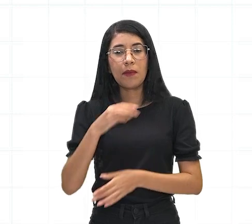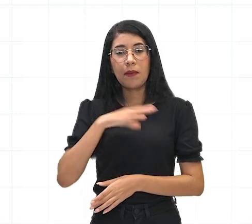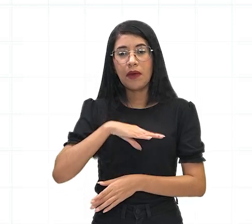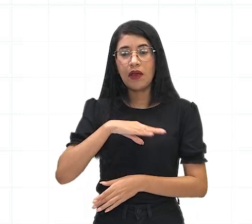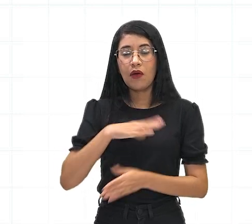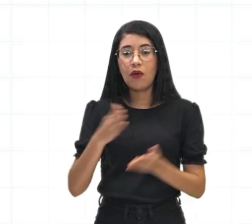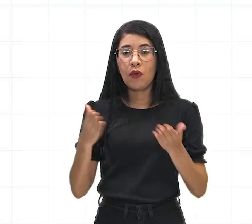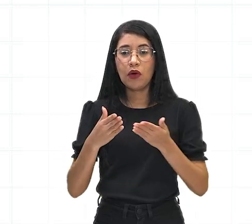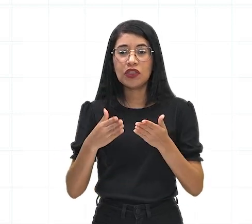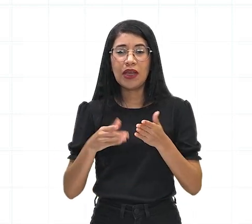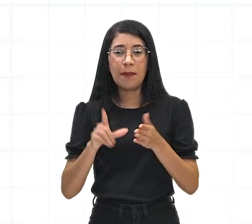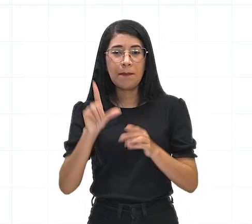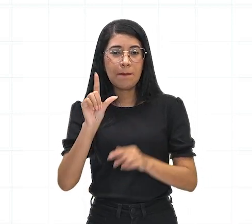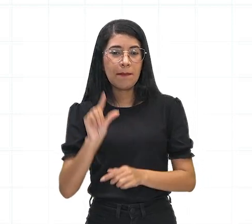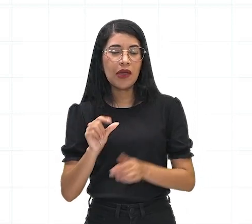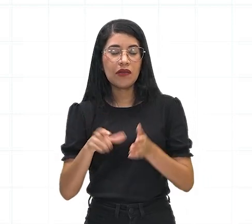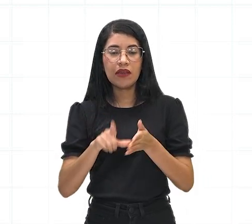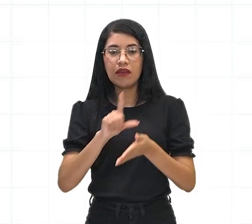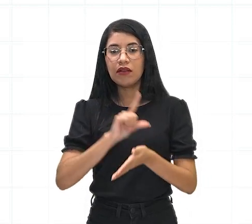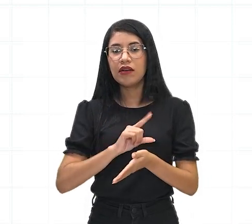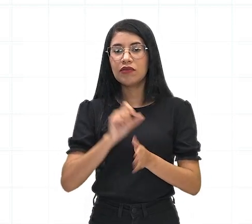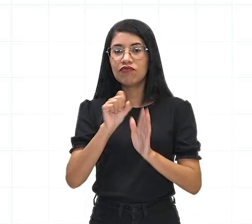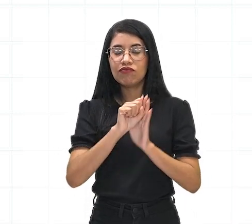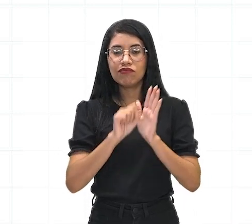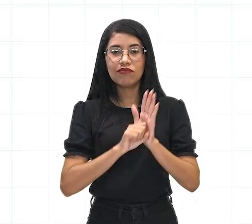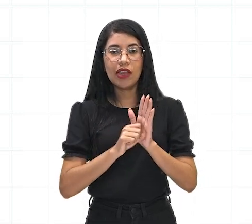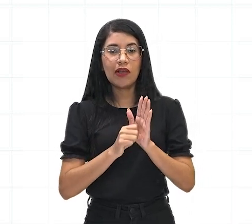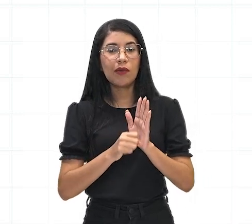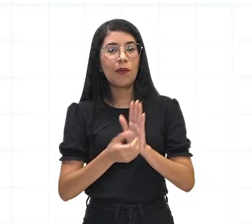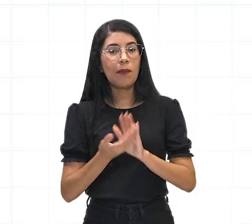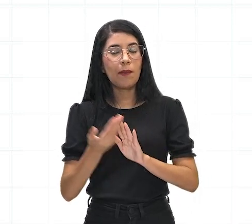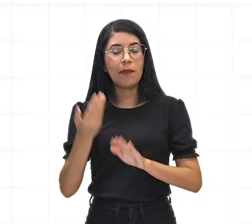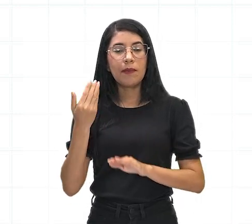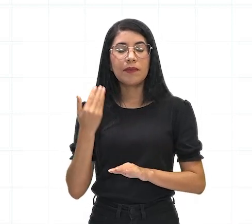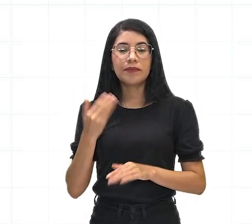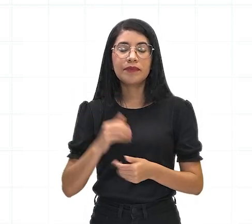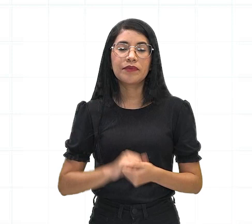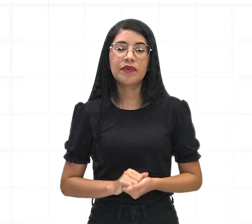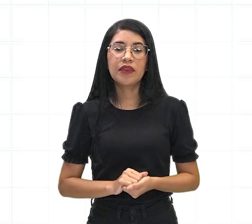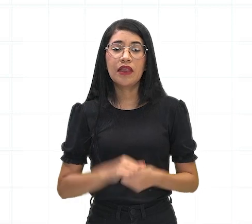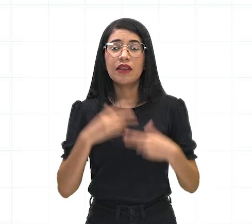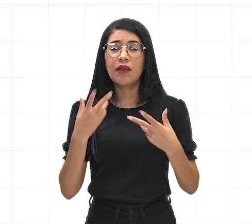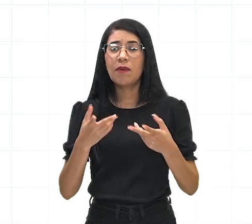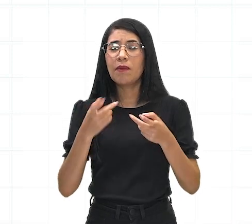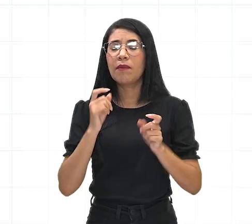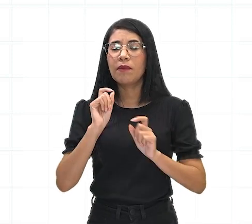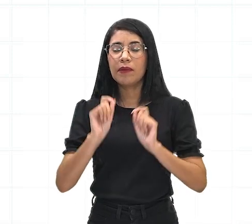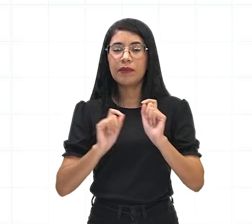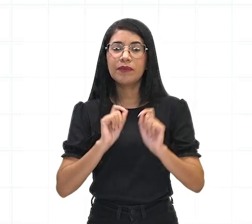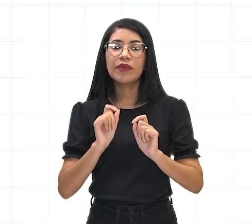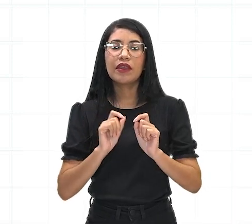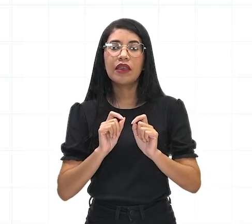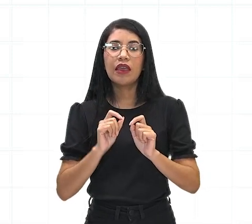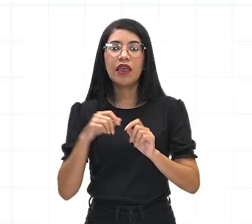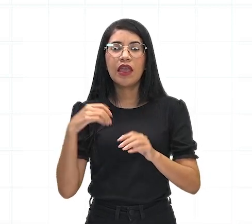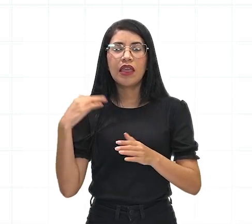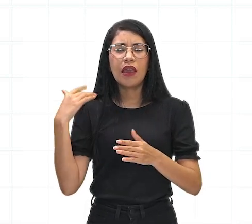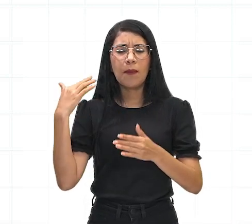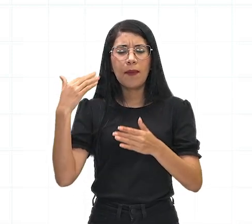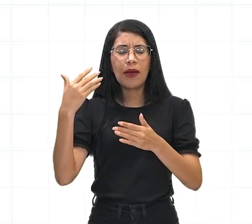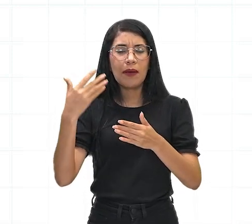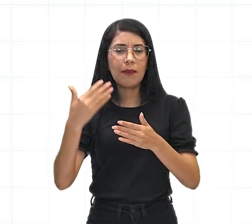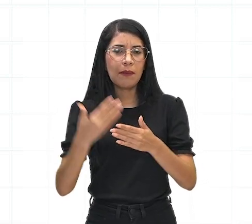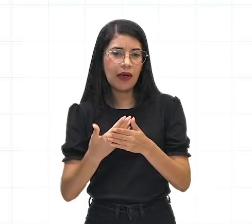menstruação hoje é muito menor do que era no início do século passado. Então, observe aí que nos